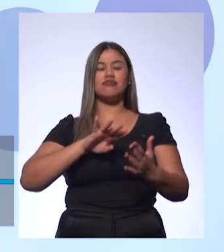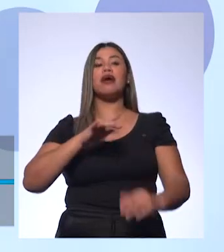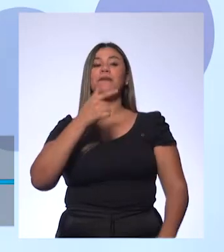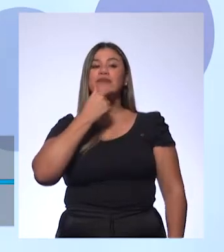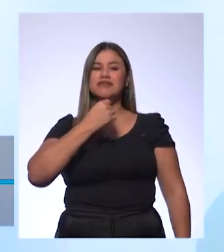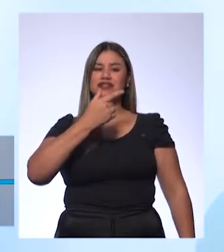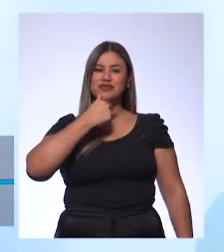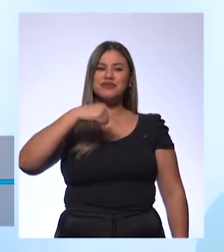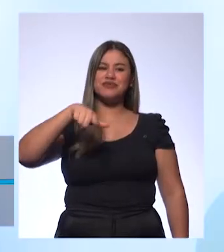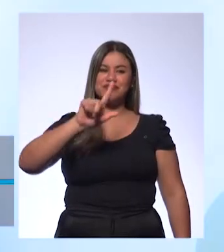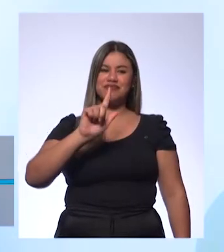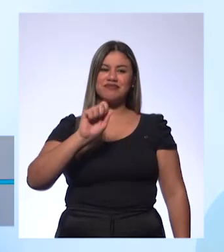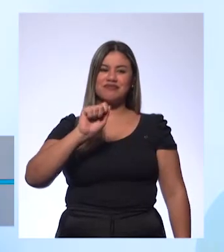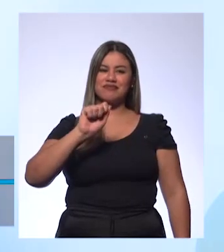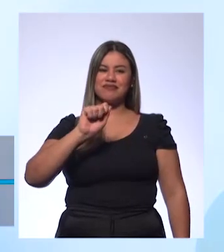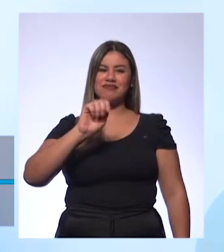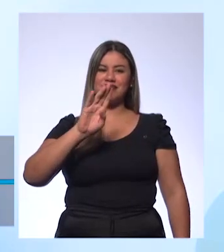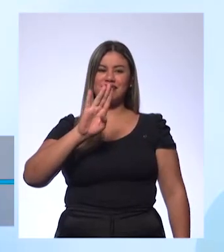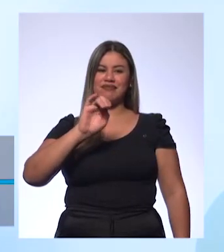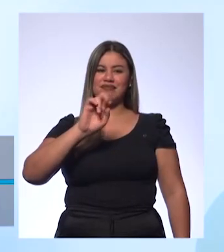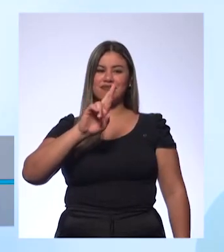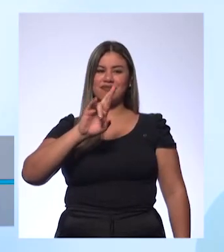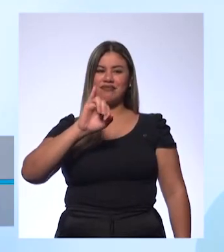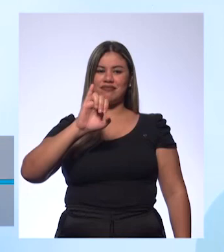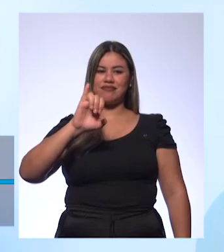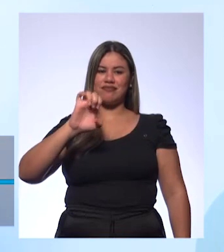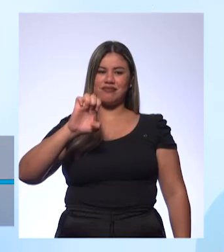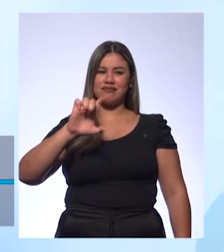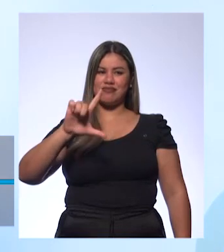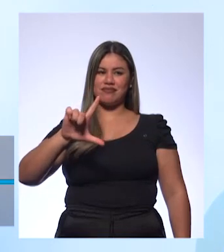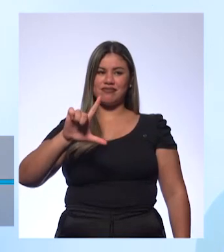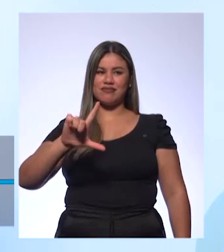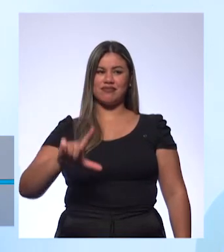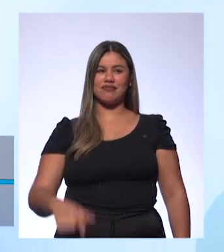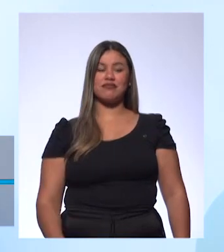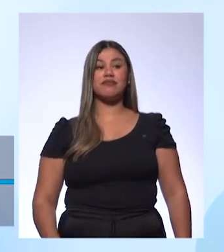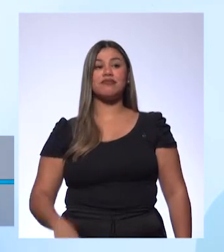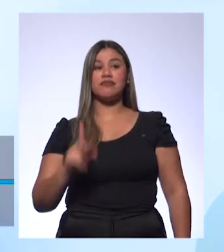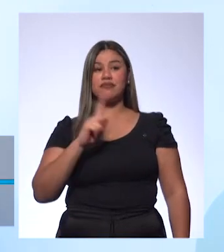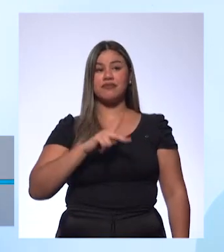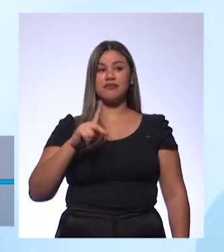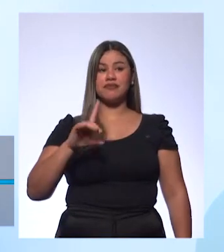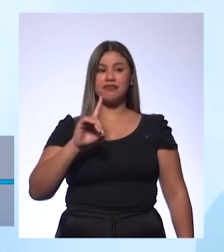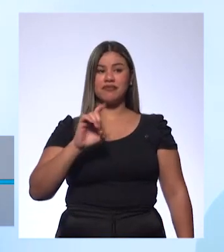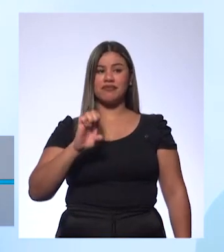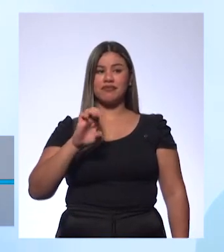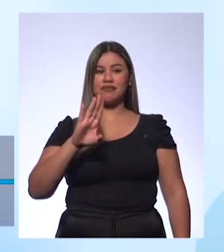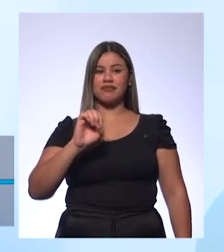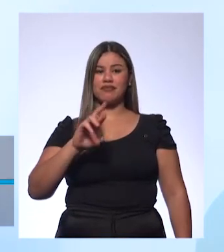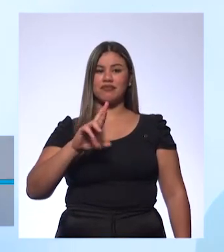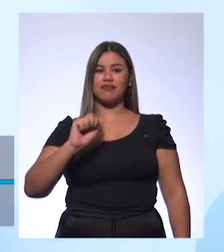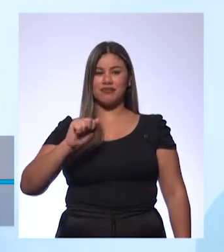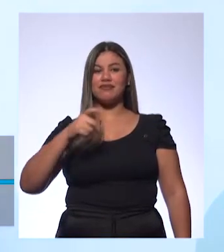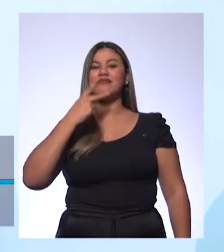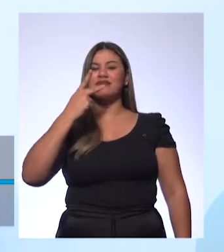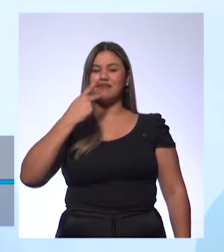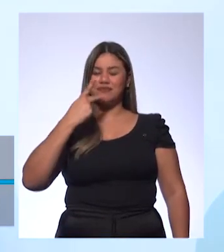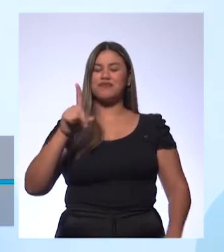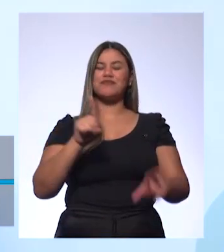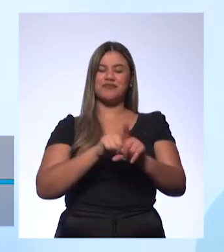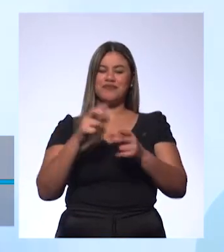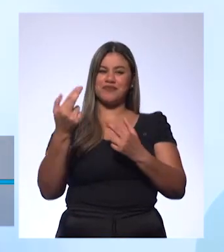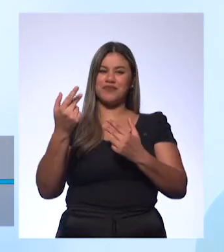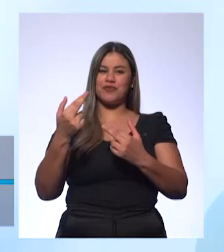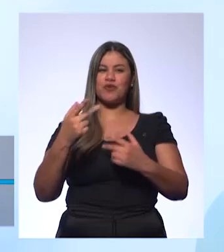Gabriel, isso mesmo. Gabriel, uma tabela. Não, mas tem aqui o cronograma. A professora Débora também falou sobre o cronograma de tarefas, ela